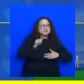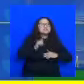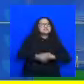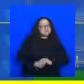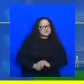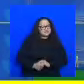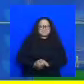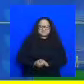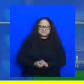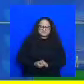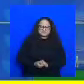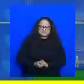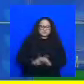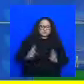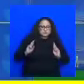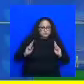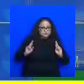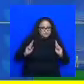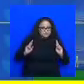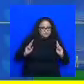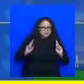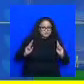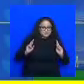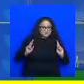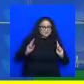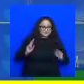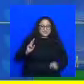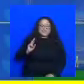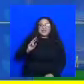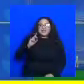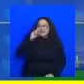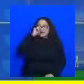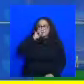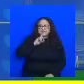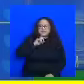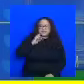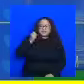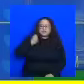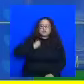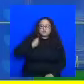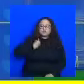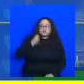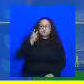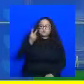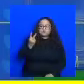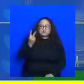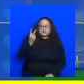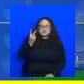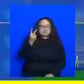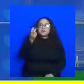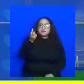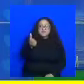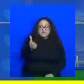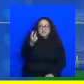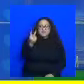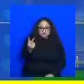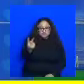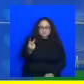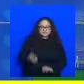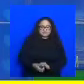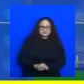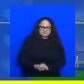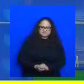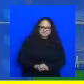você. Estamos na torcida. Bola amarela, número 62. Amarela